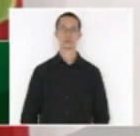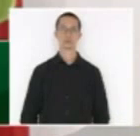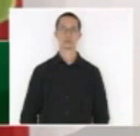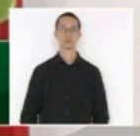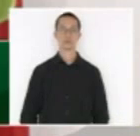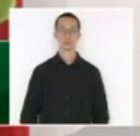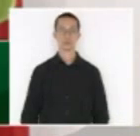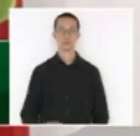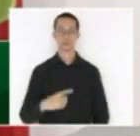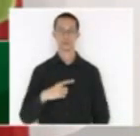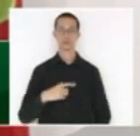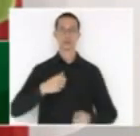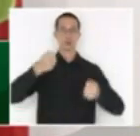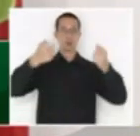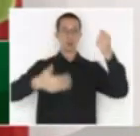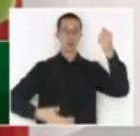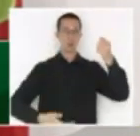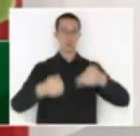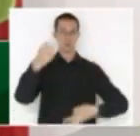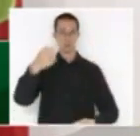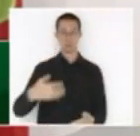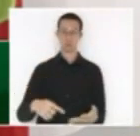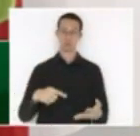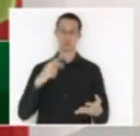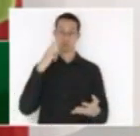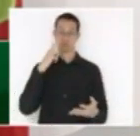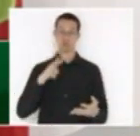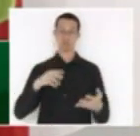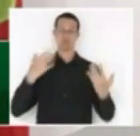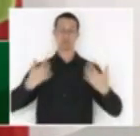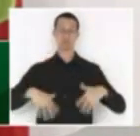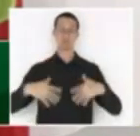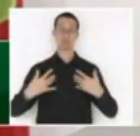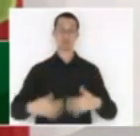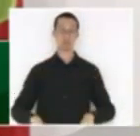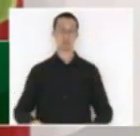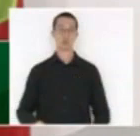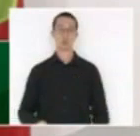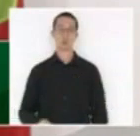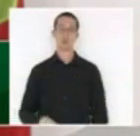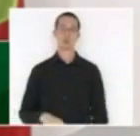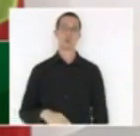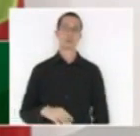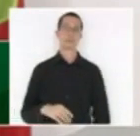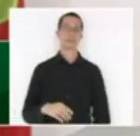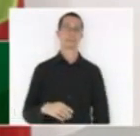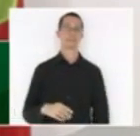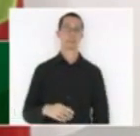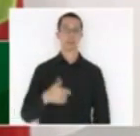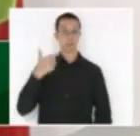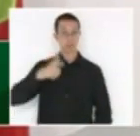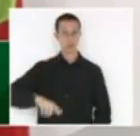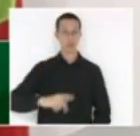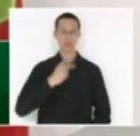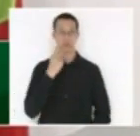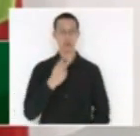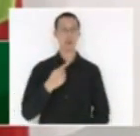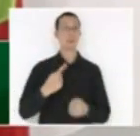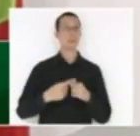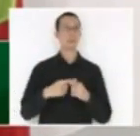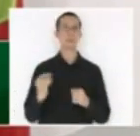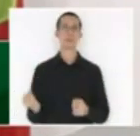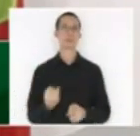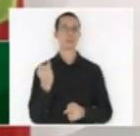são aterrorizantes. E reforço ainda mais, senhor presidente, a importância da instituição